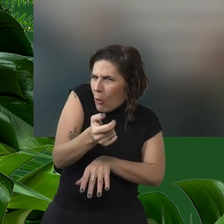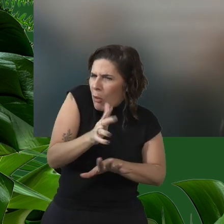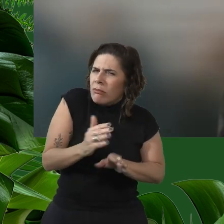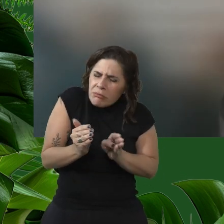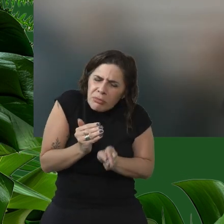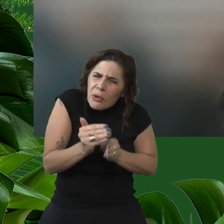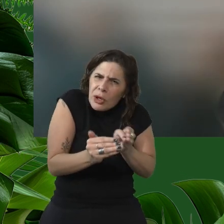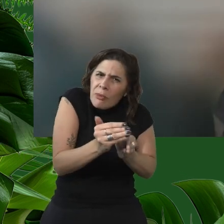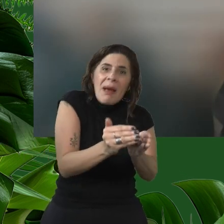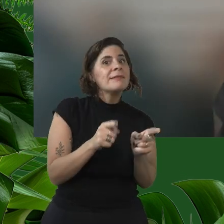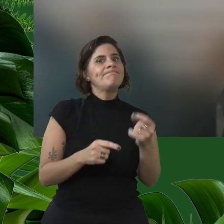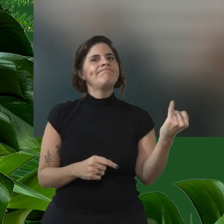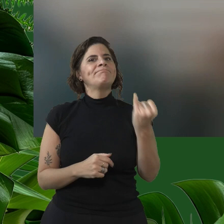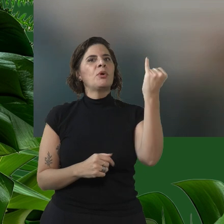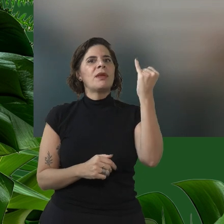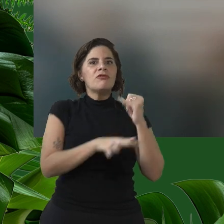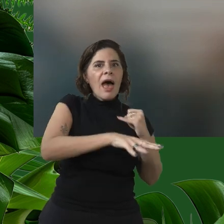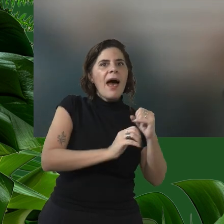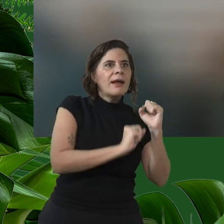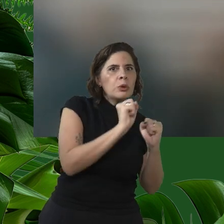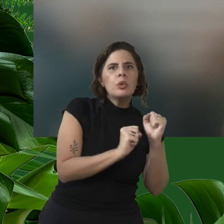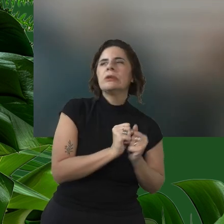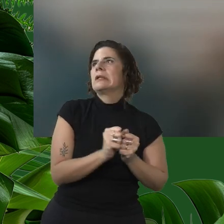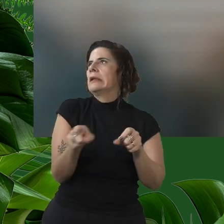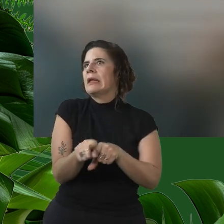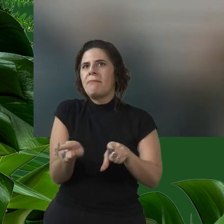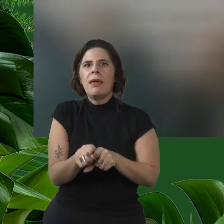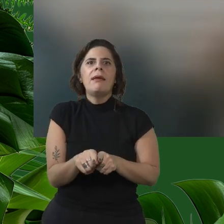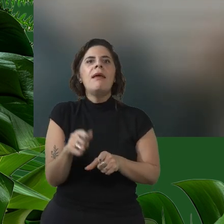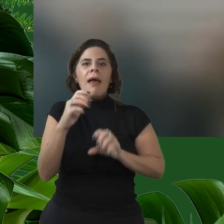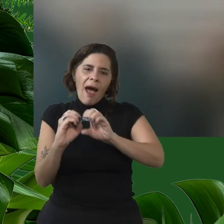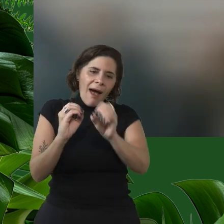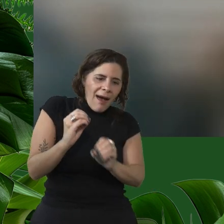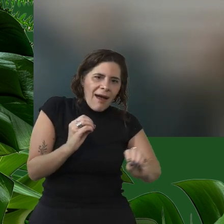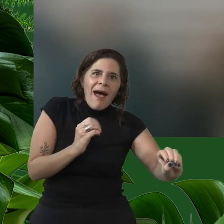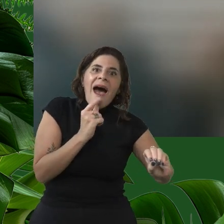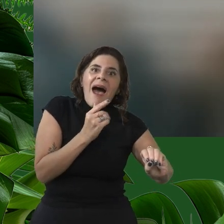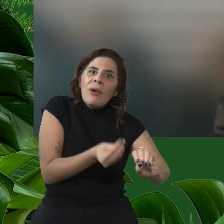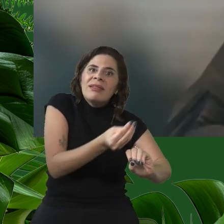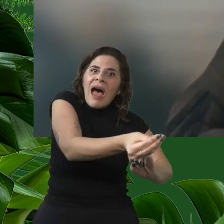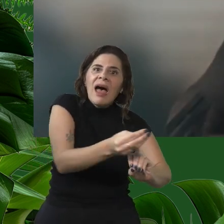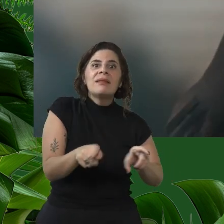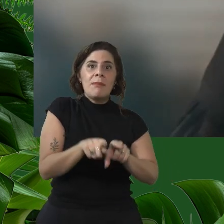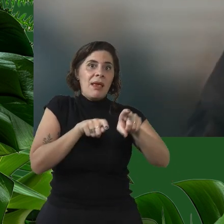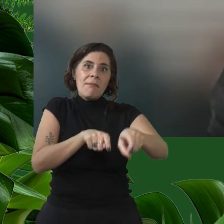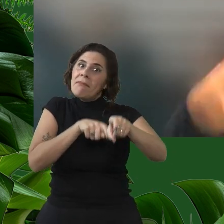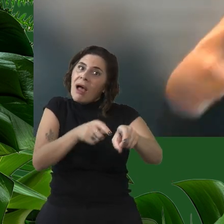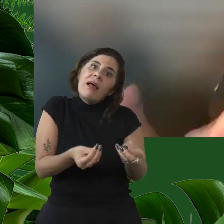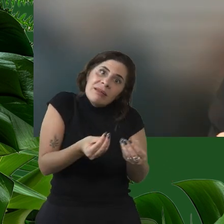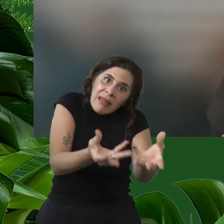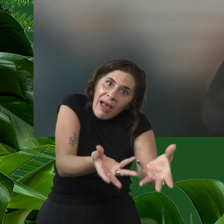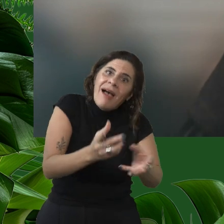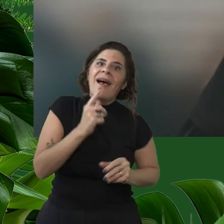indústria, importantíssimo para o abastecimento público das pessoas, para a produção agrícola que depende de água. Em contraponto,